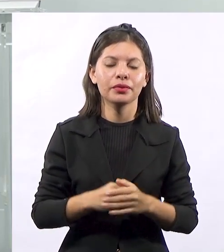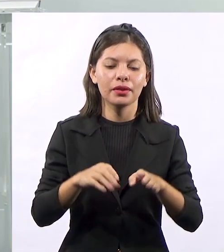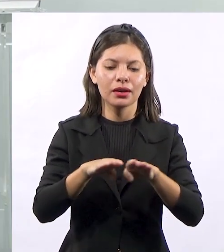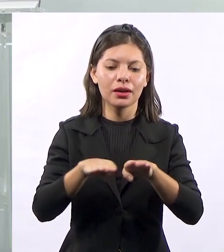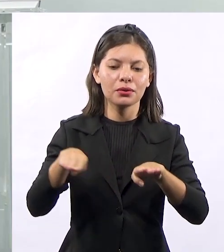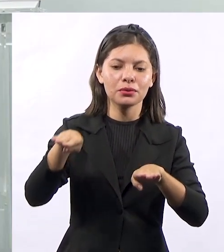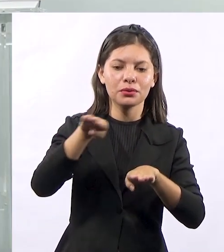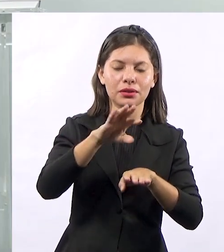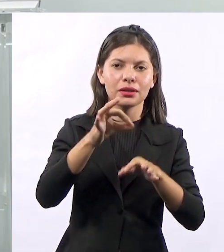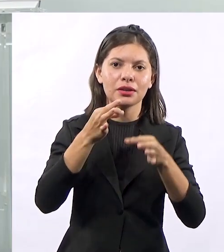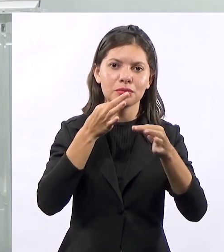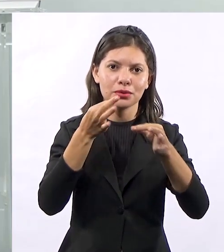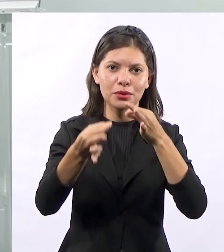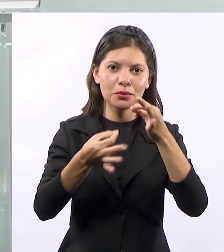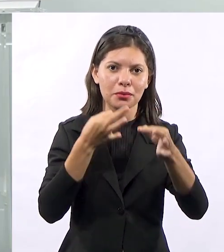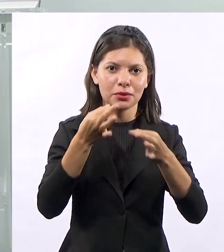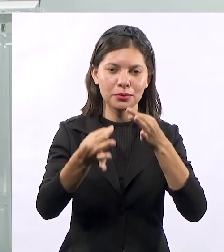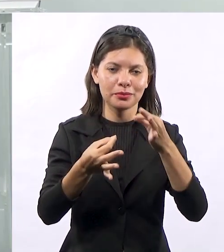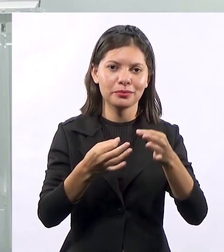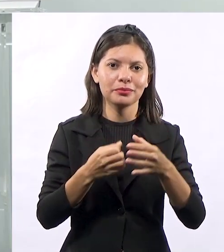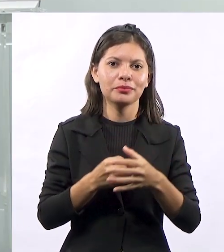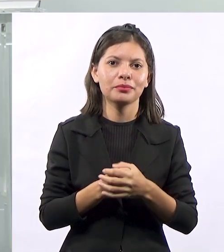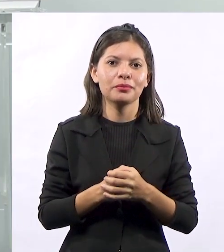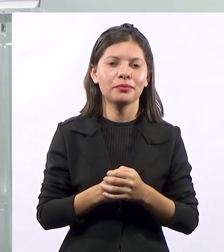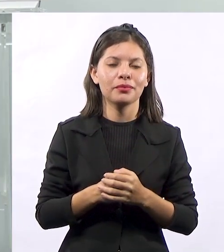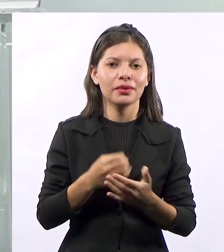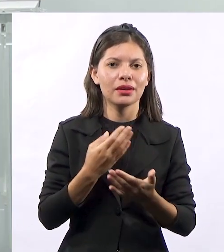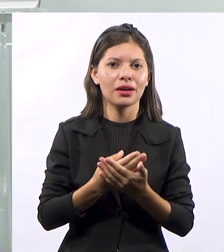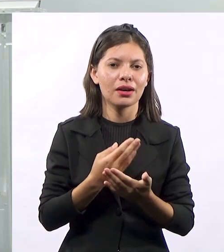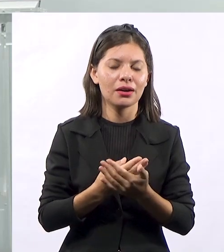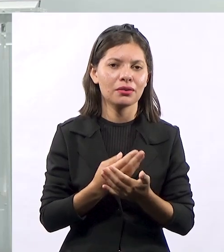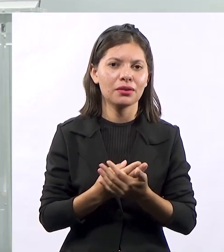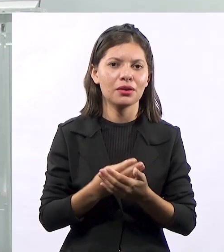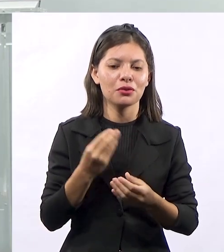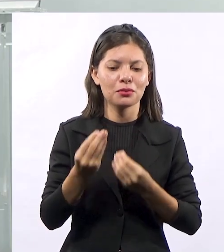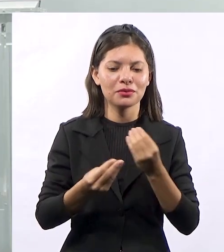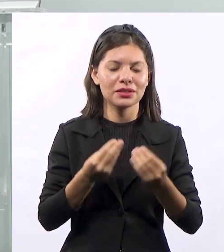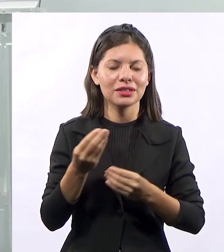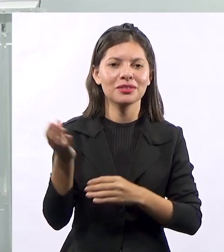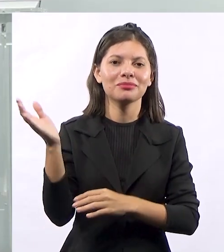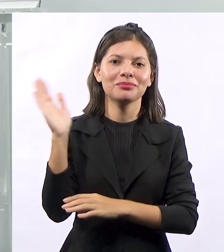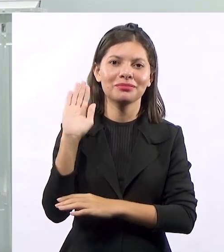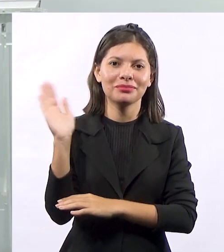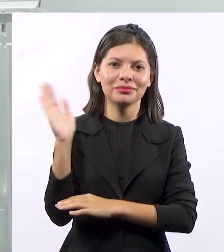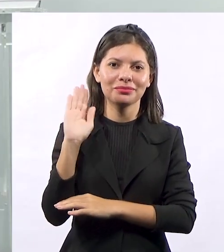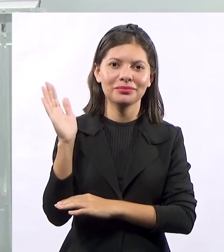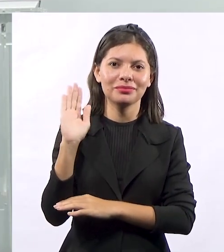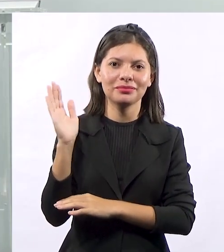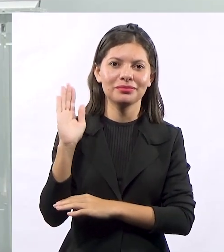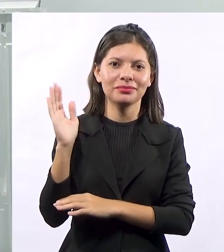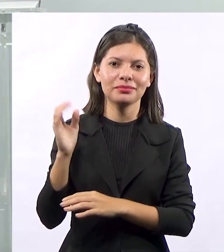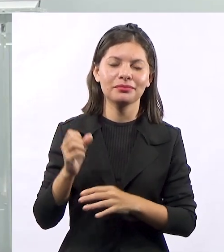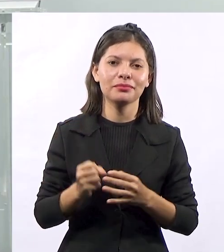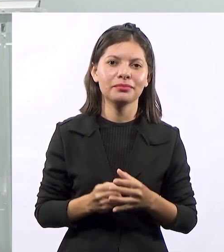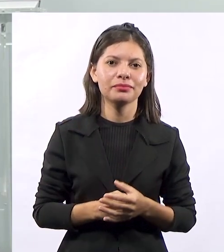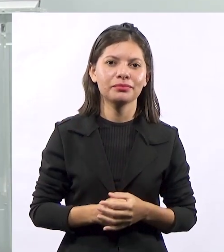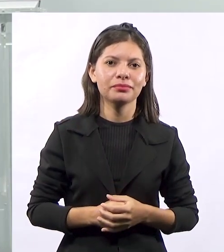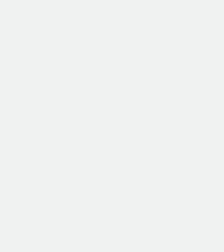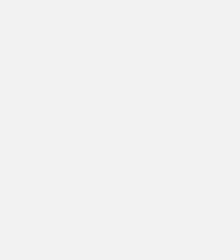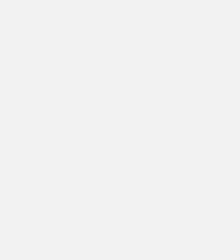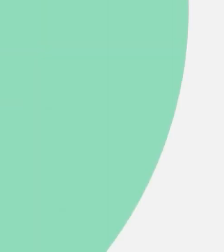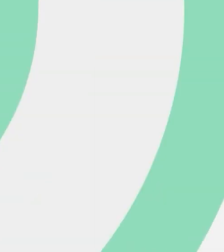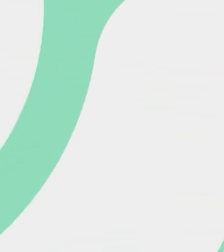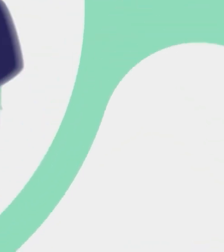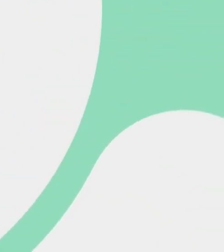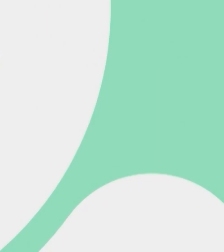garantindo autoridade para o seu argumento. E próximo episódio, como fazer. Até a próxima. Bonanças!